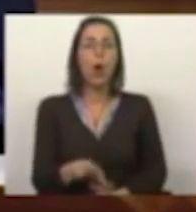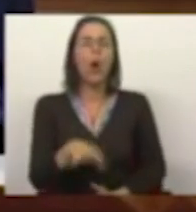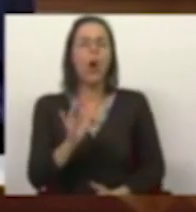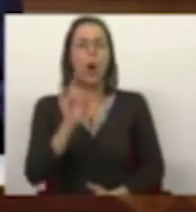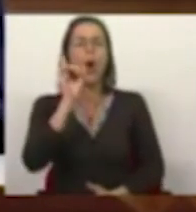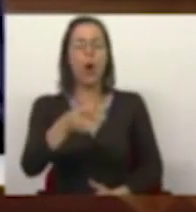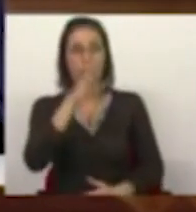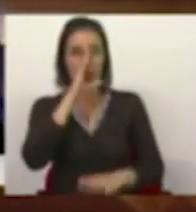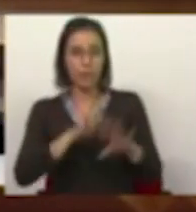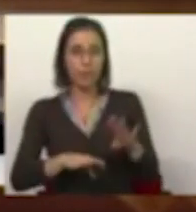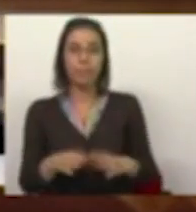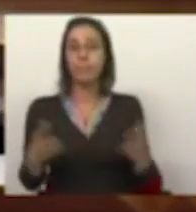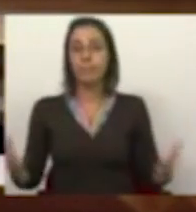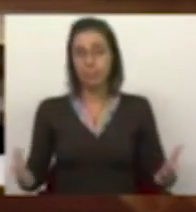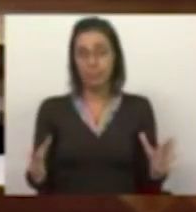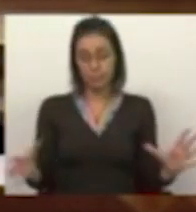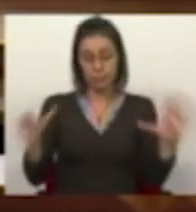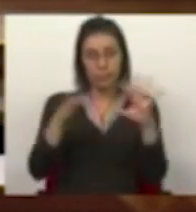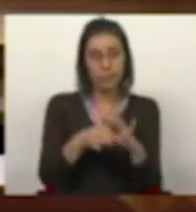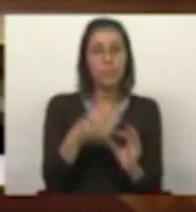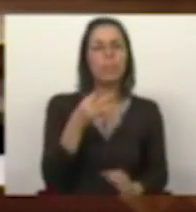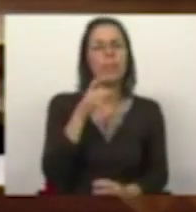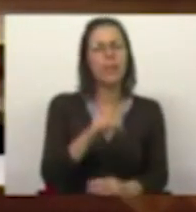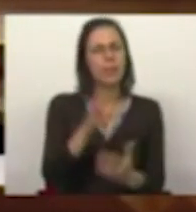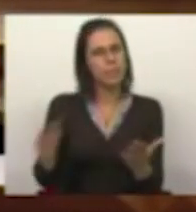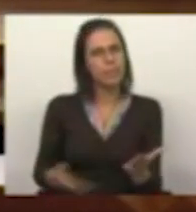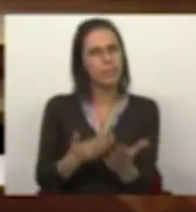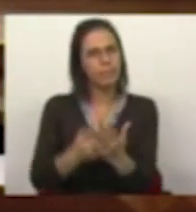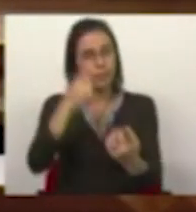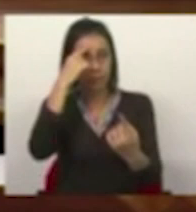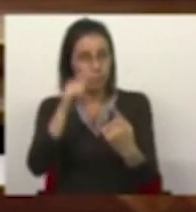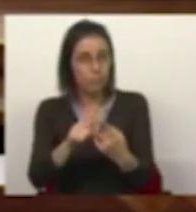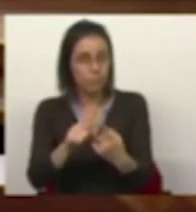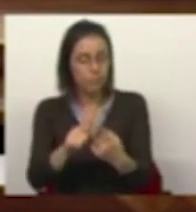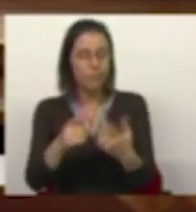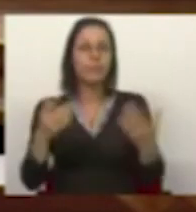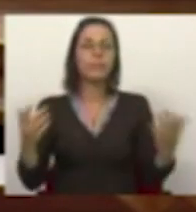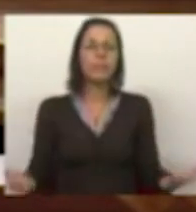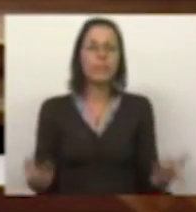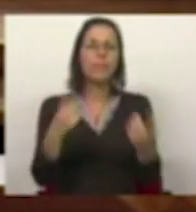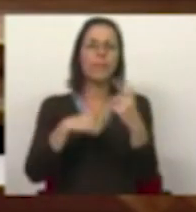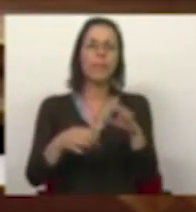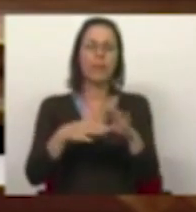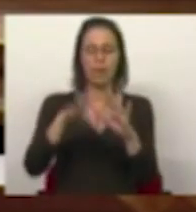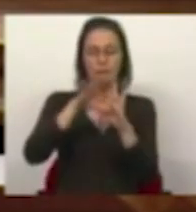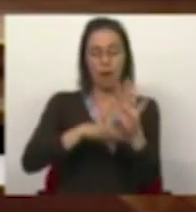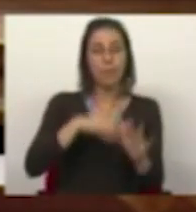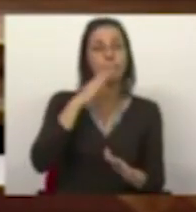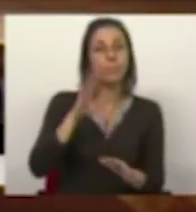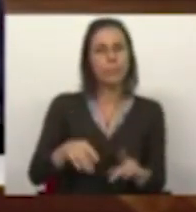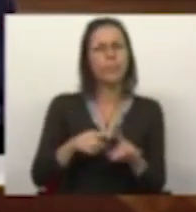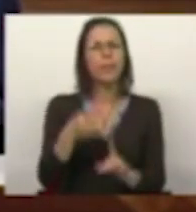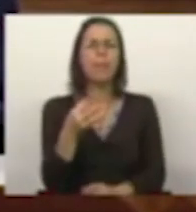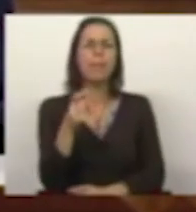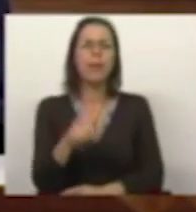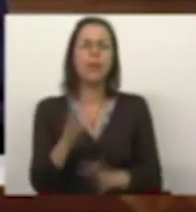vai o Governo fazer? Vai convergir com o PCP nestas propostas e objetivos? E em relação à precariedade,